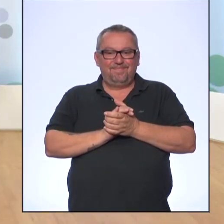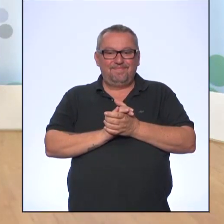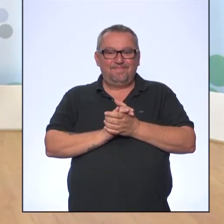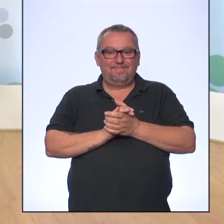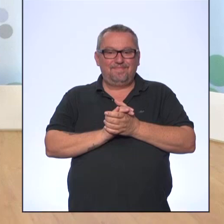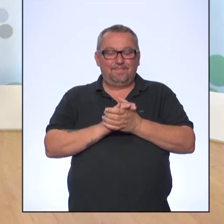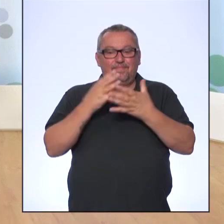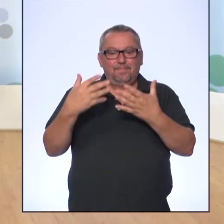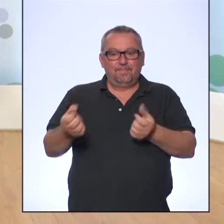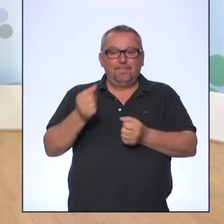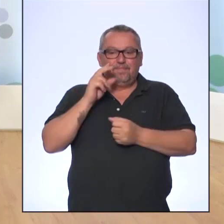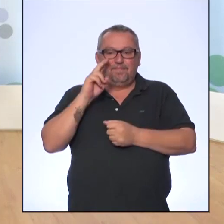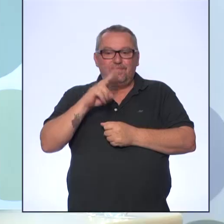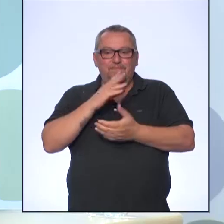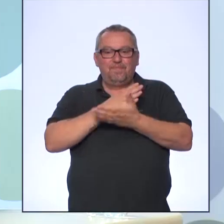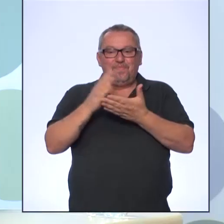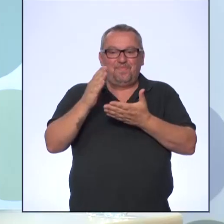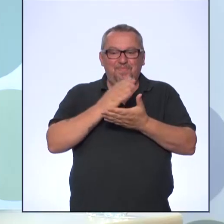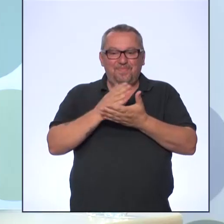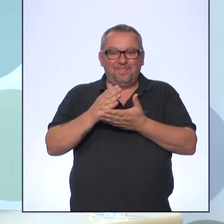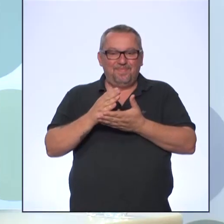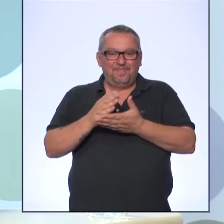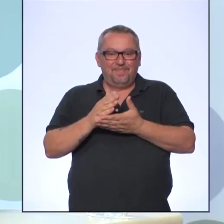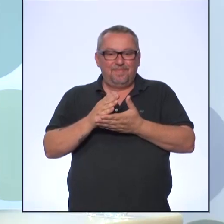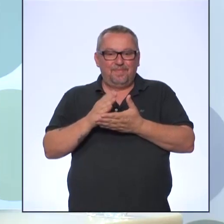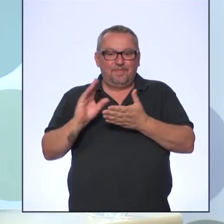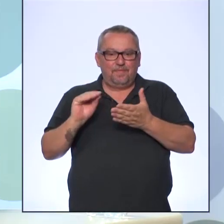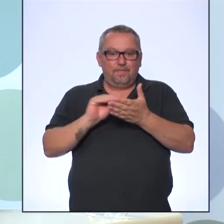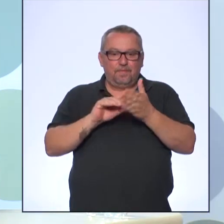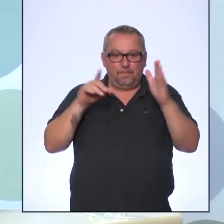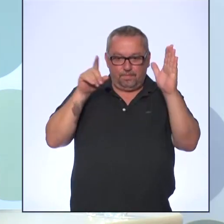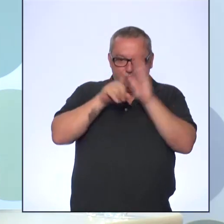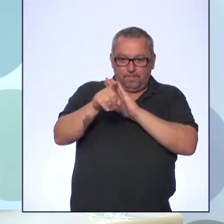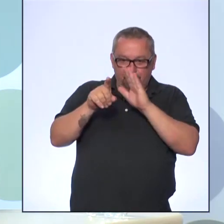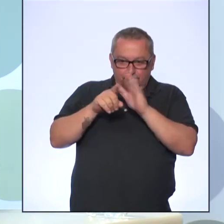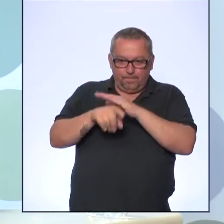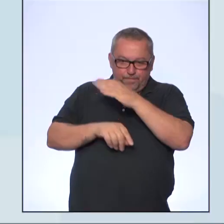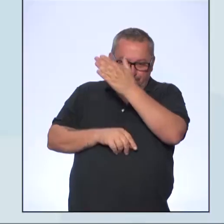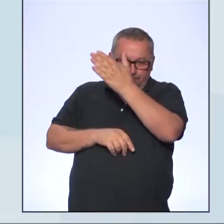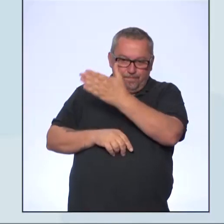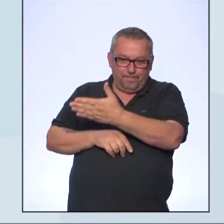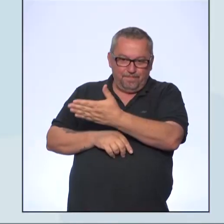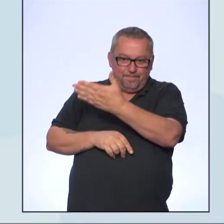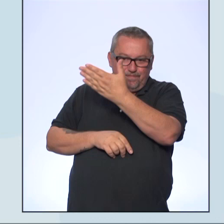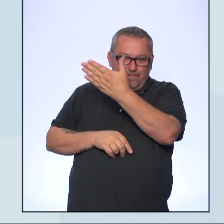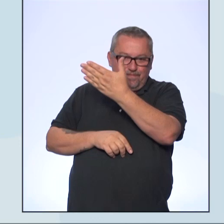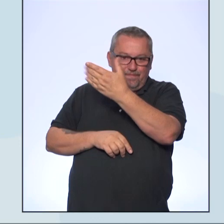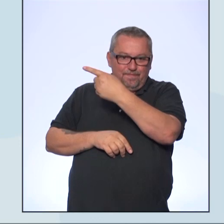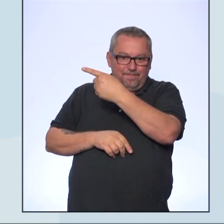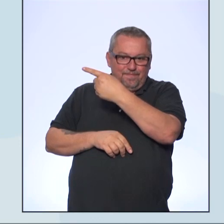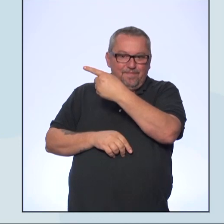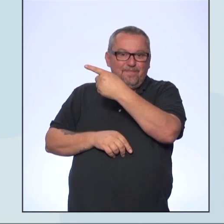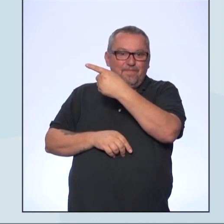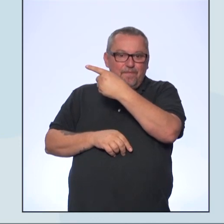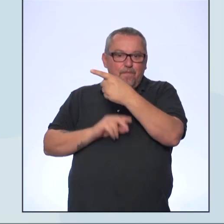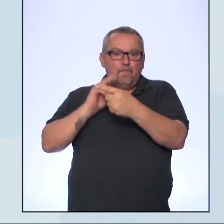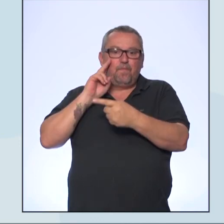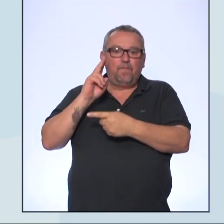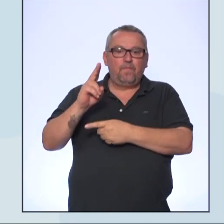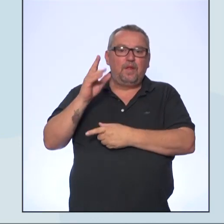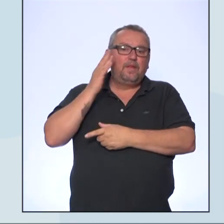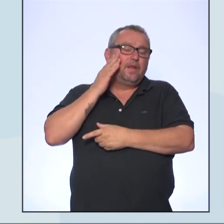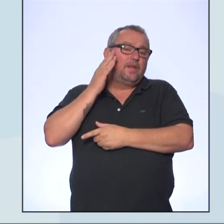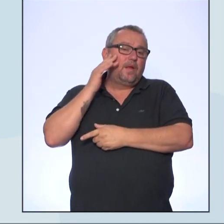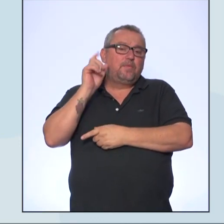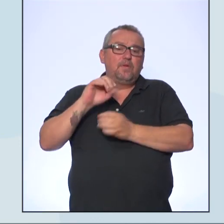Então vamos lá, pessoal. Para começar, vou colocar uma perguntinha na tela. Vocês já devem ter ouvido falar nessa